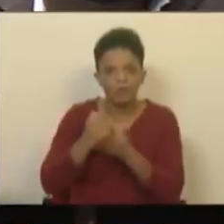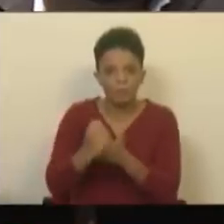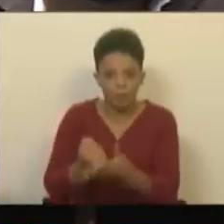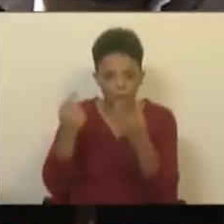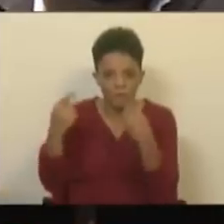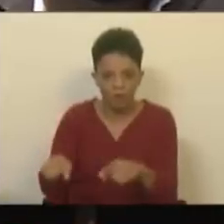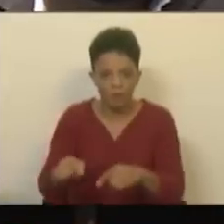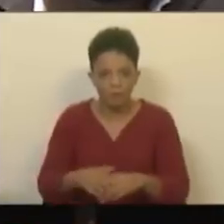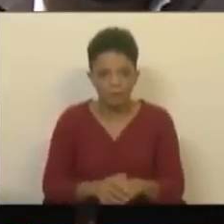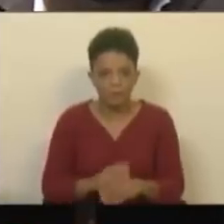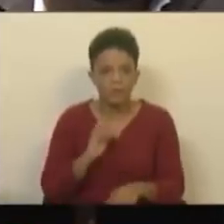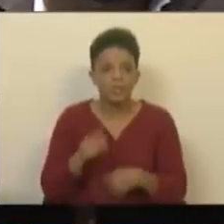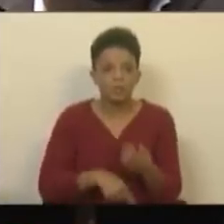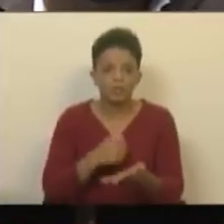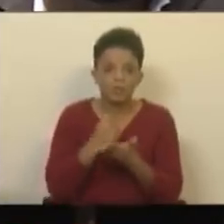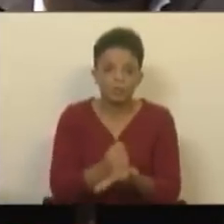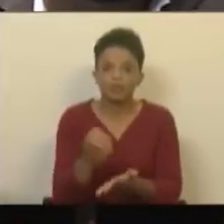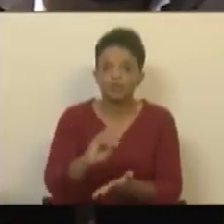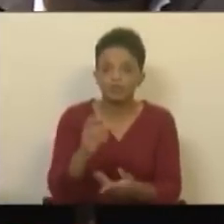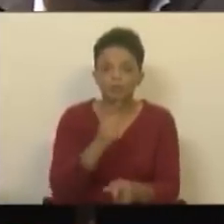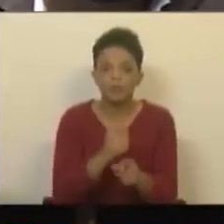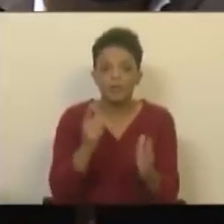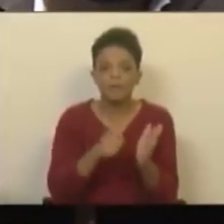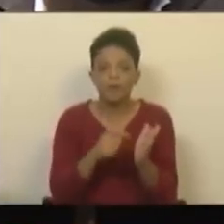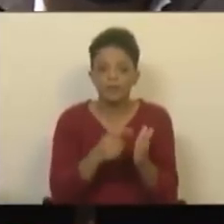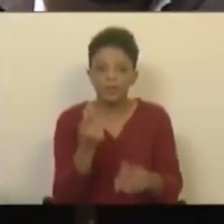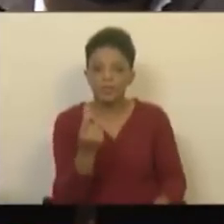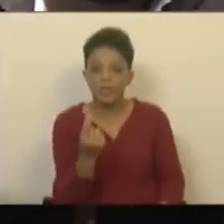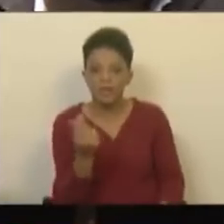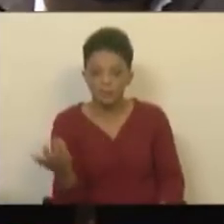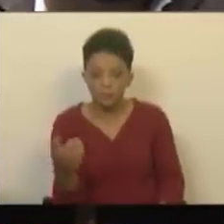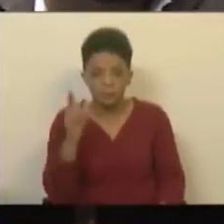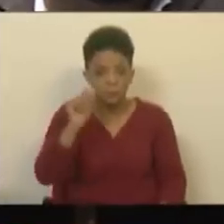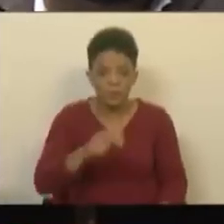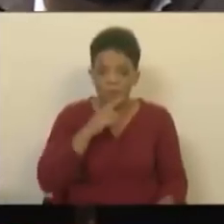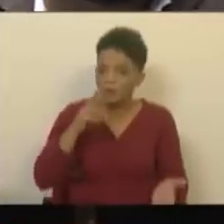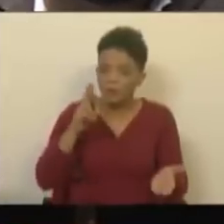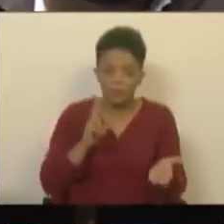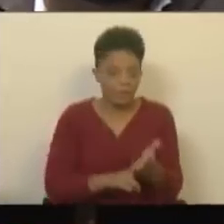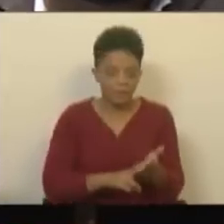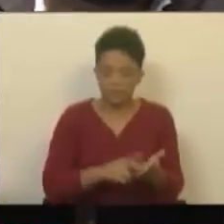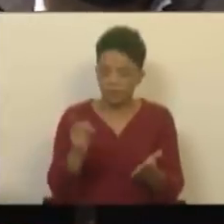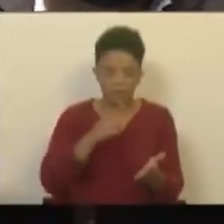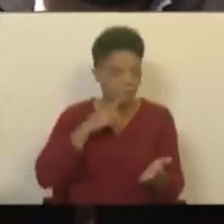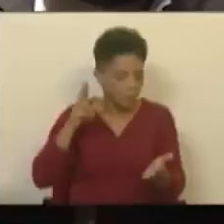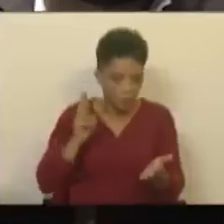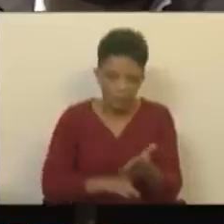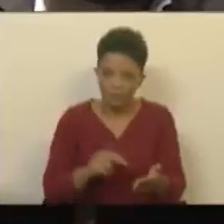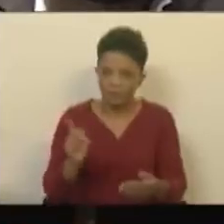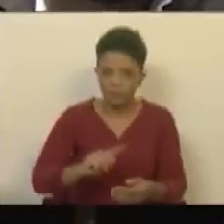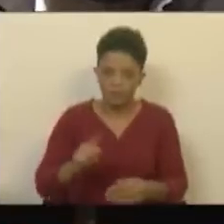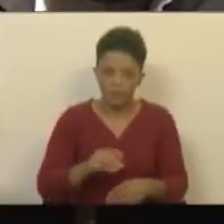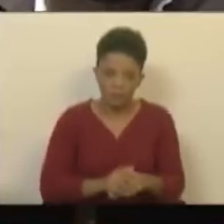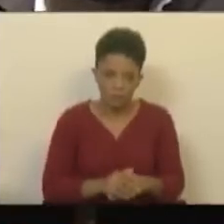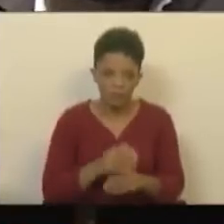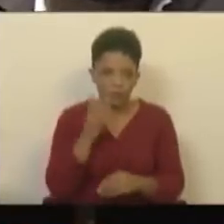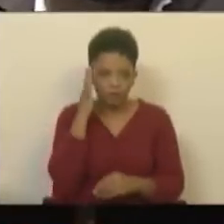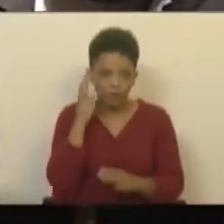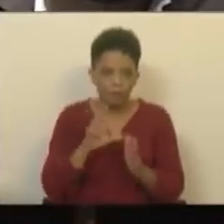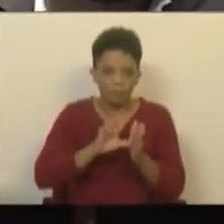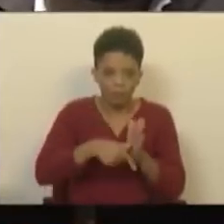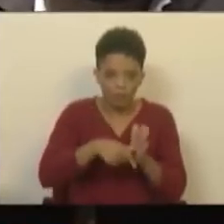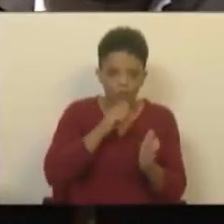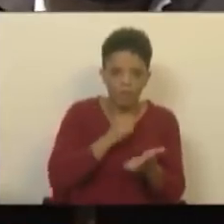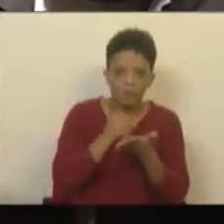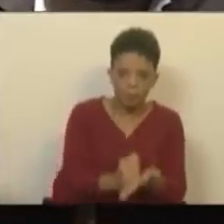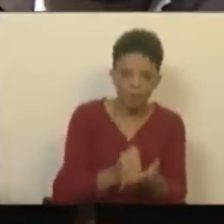apoio e depois não tiveram apoio porque faltam a verba também não é verdade também não é verdade que houvesse o número de projetos